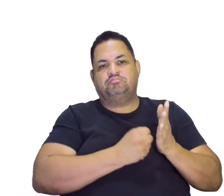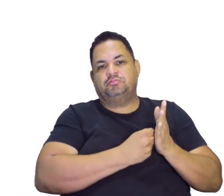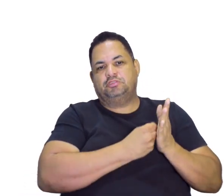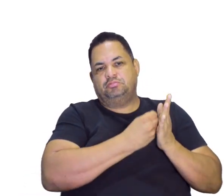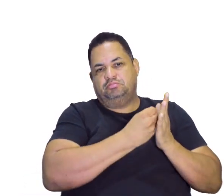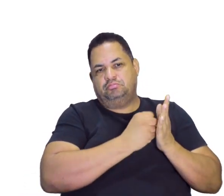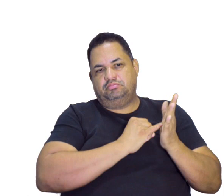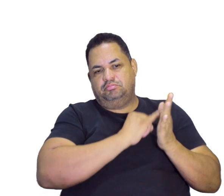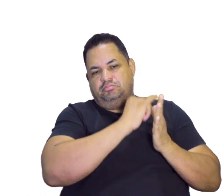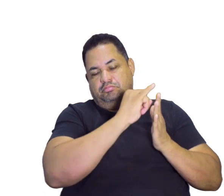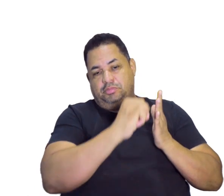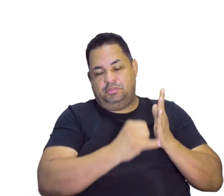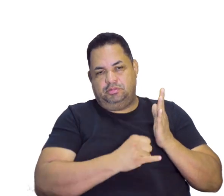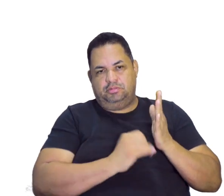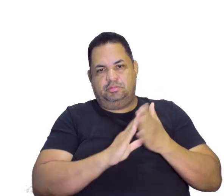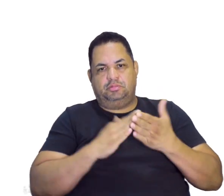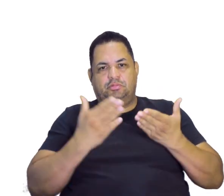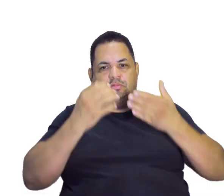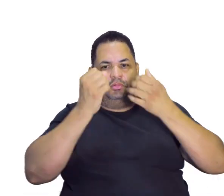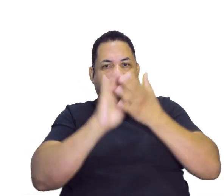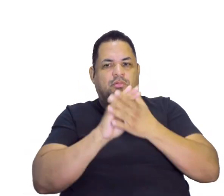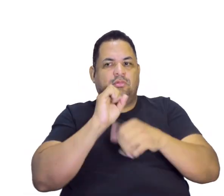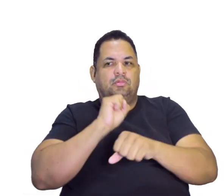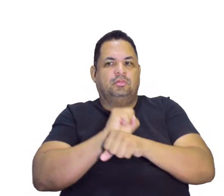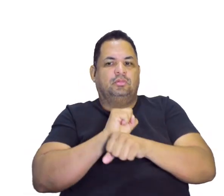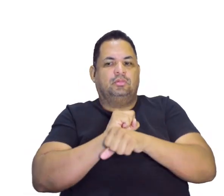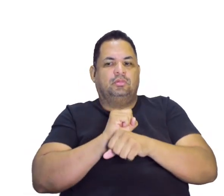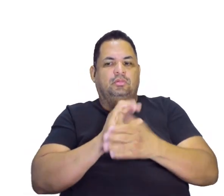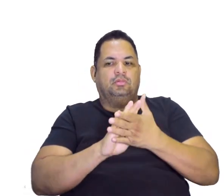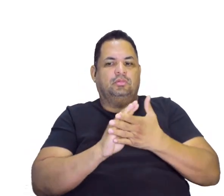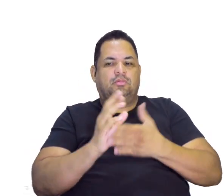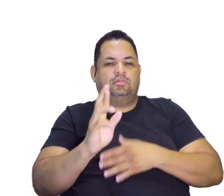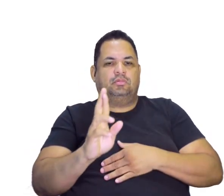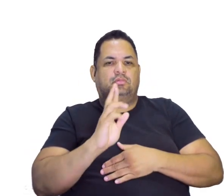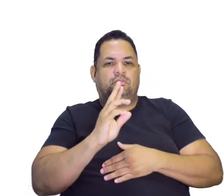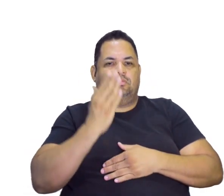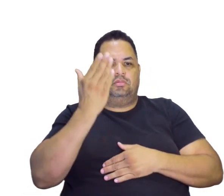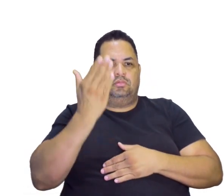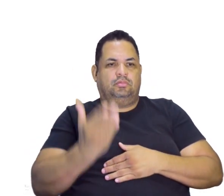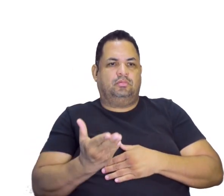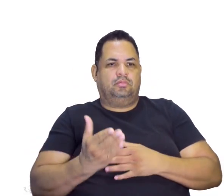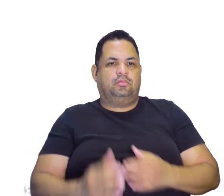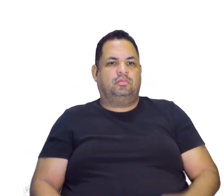aluno, esperamos que você, na sua resposta, passe por